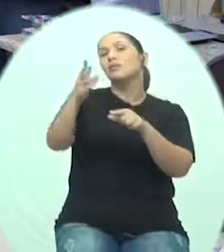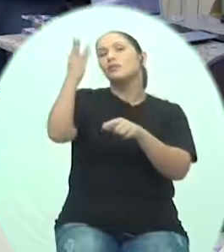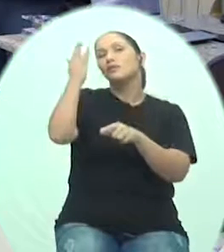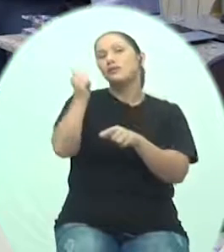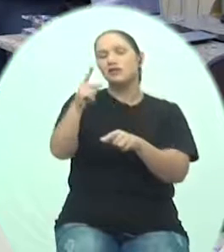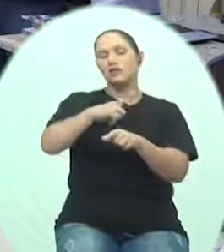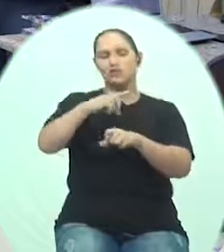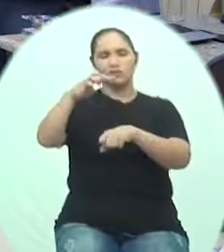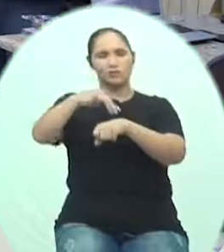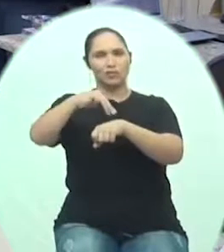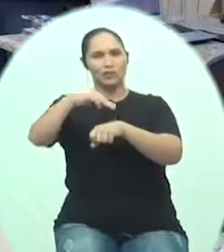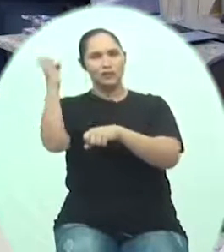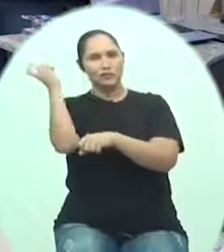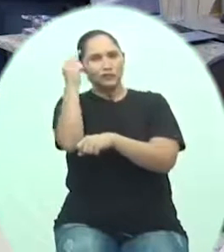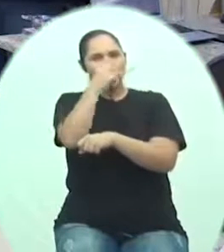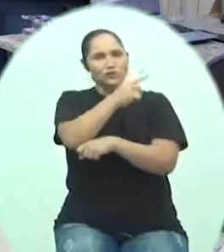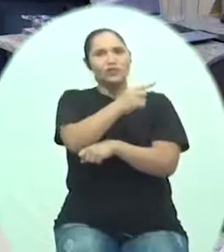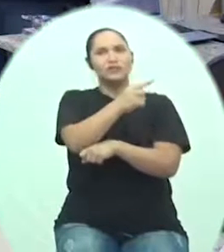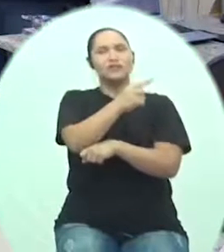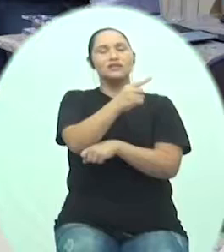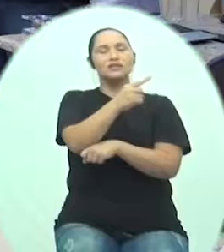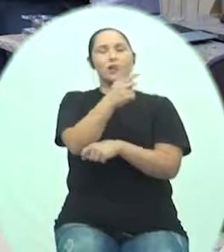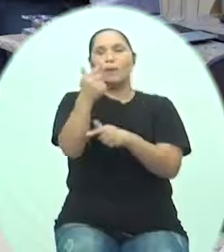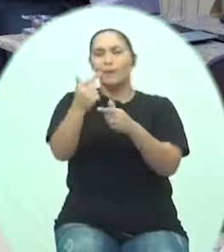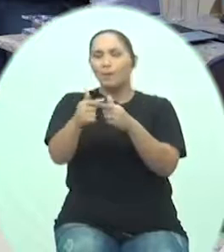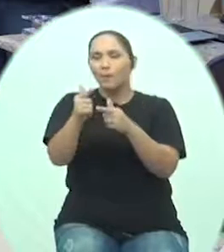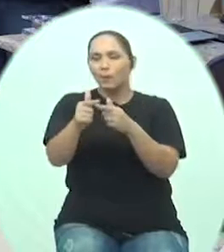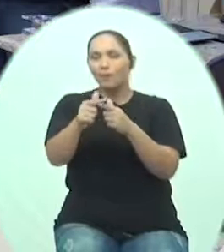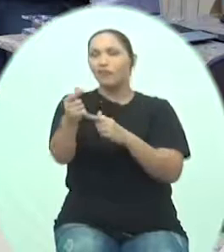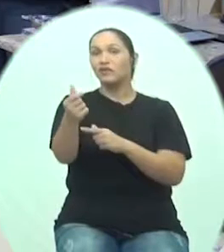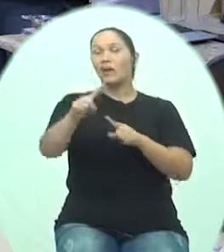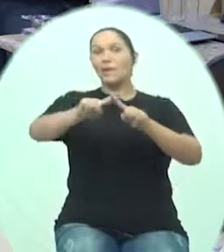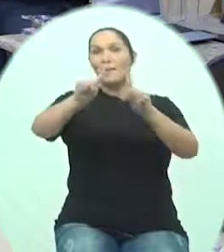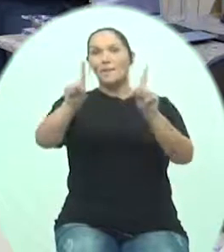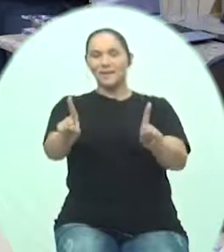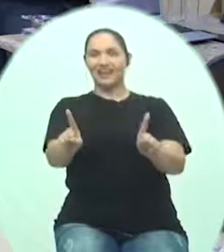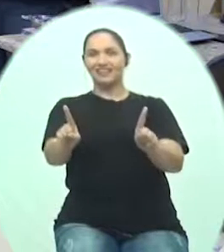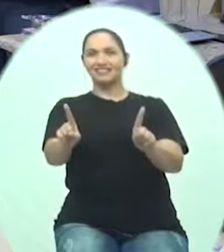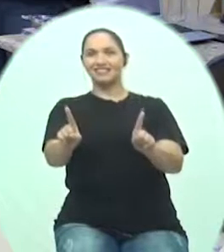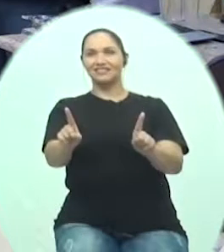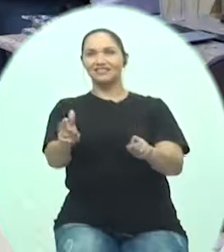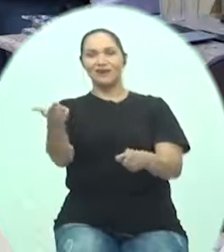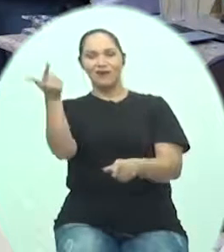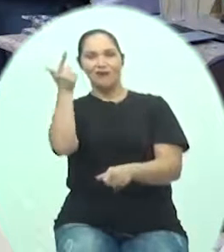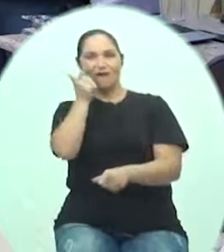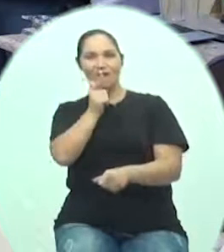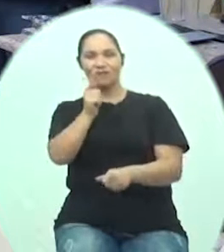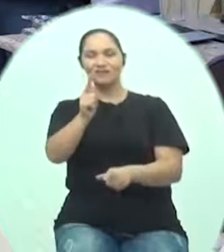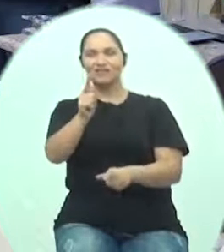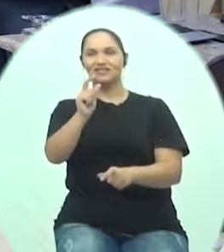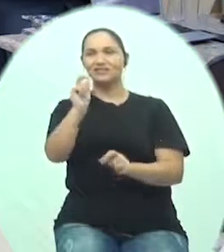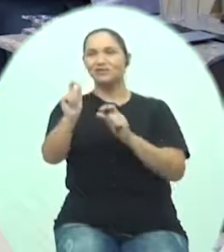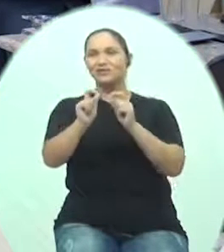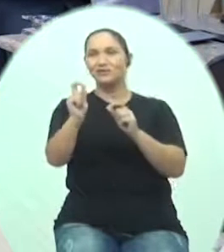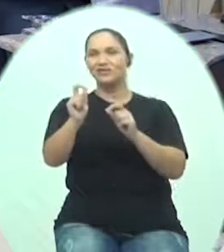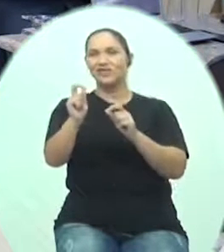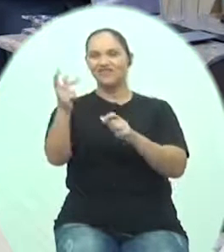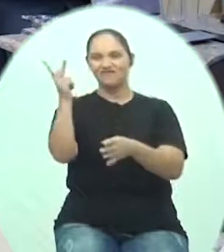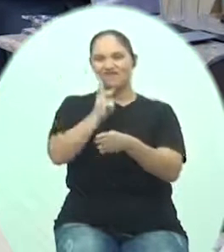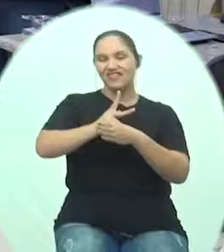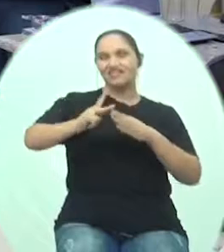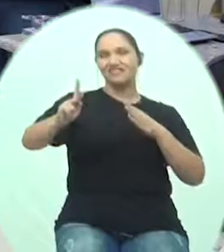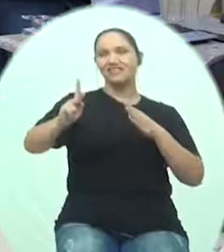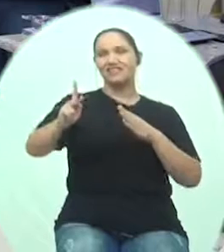eh momentos difíceis mas sempre conseguimos superar foram 60 anos de balanço